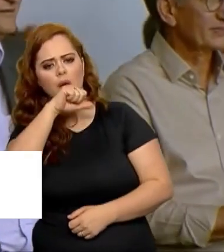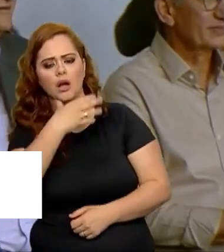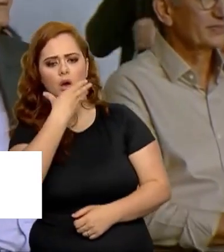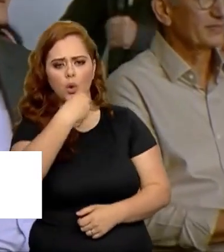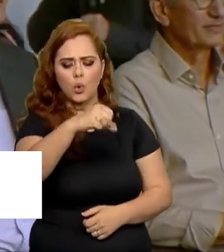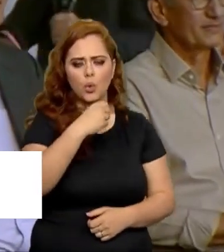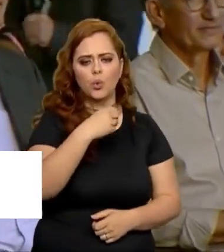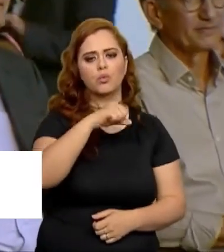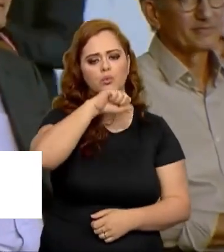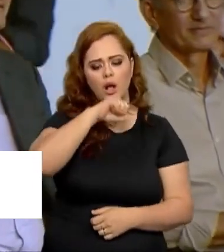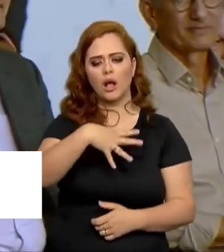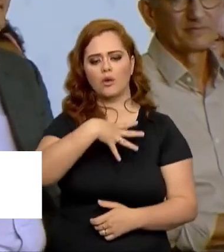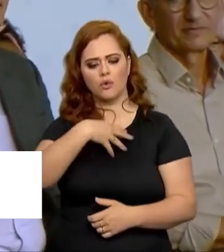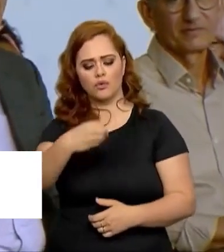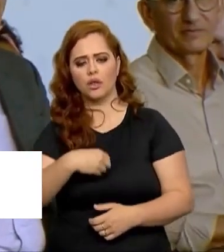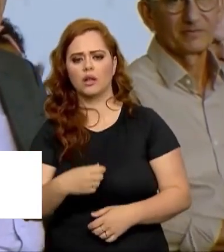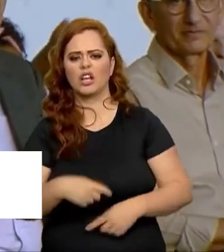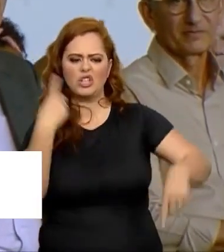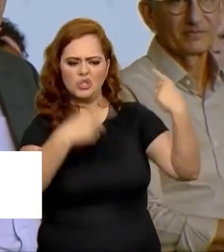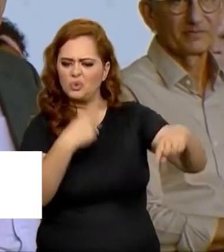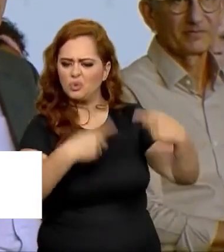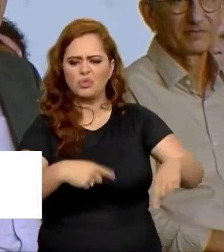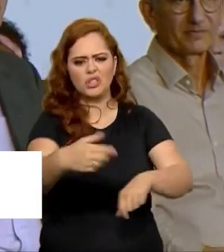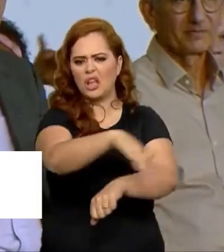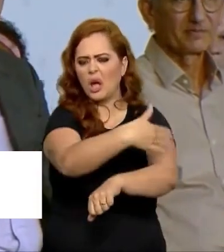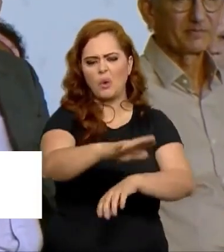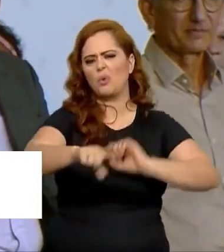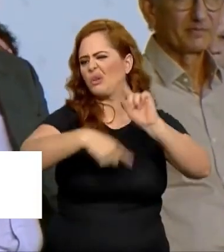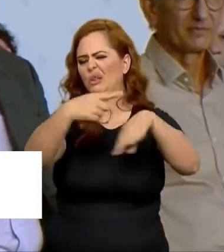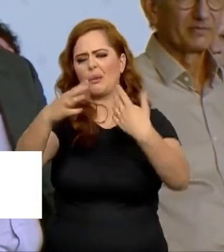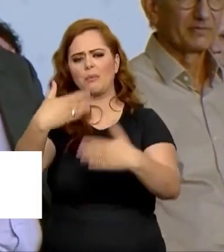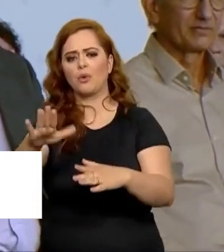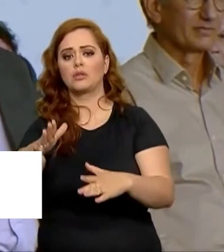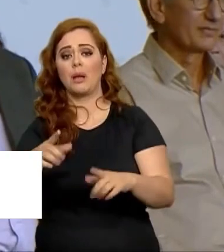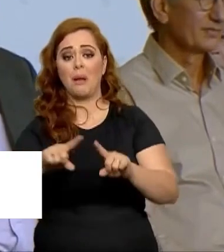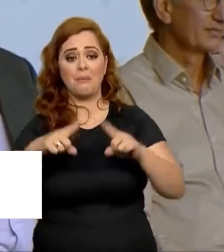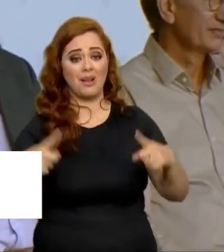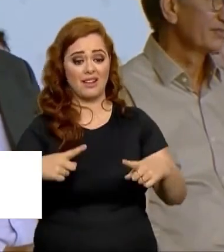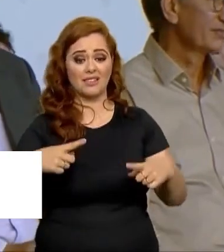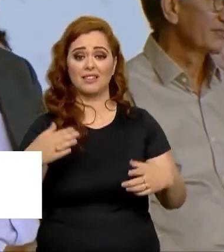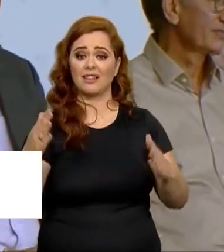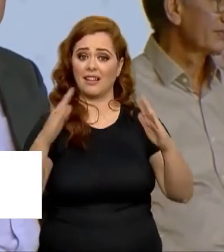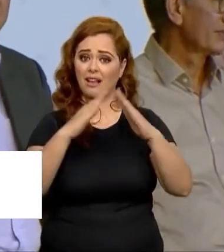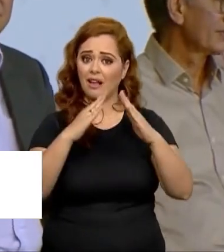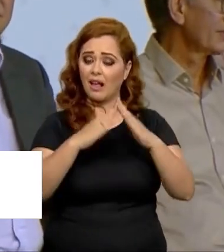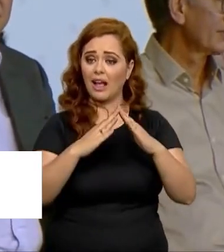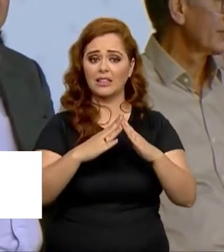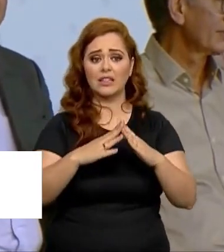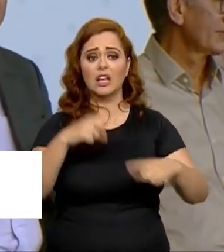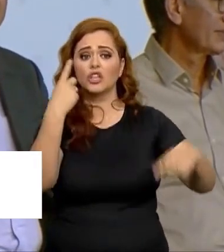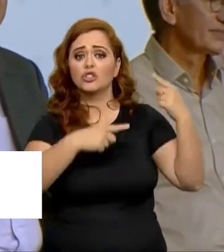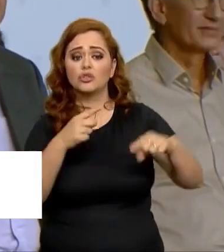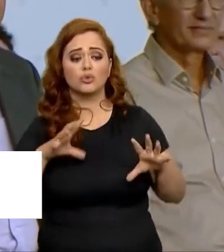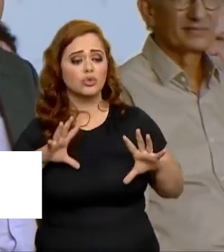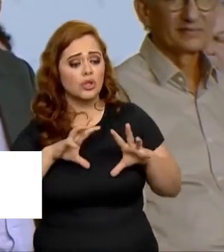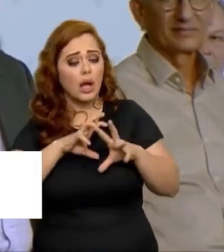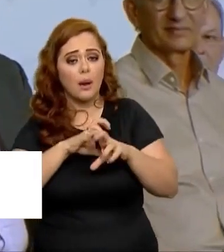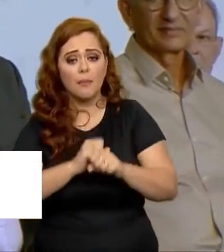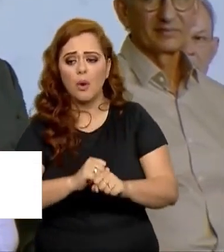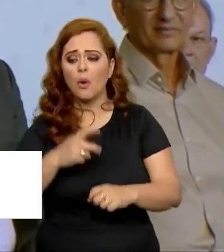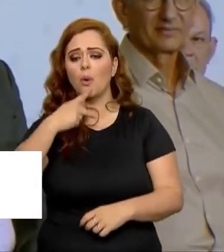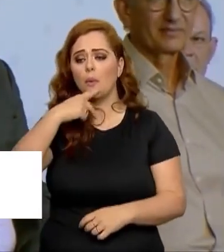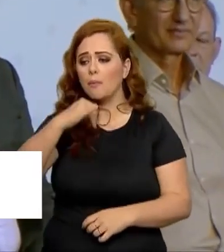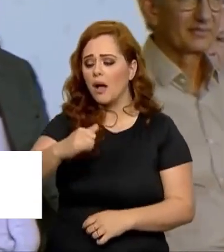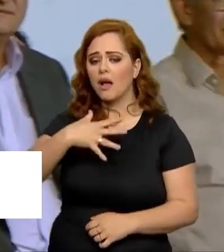discutir na rua, e dentro de casa a gente discute o amor com a nossa família, com nossos pais, com nossos